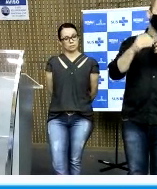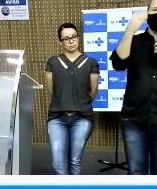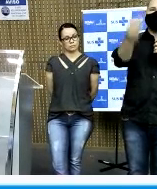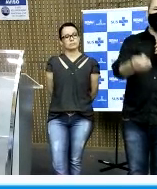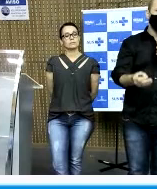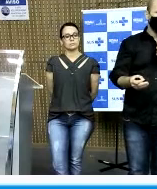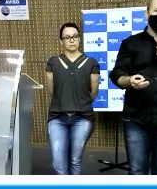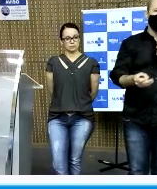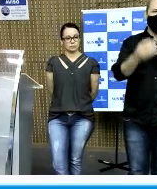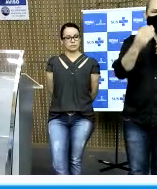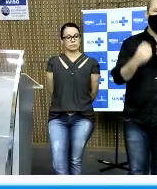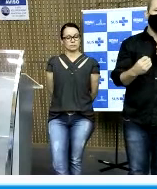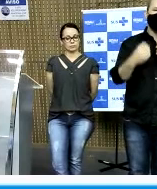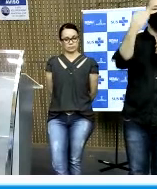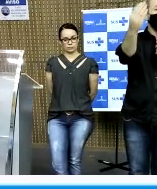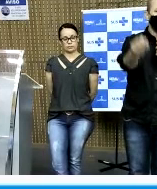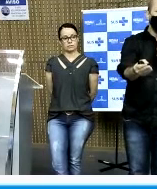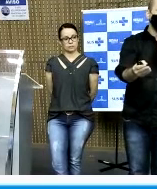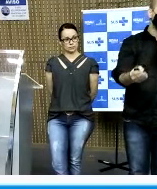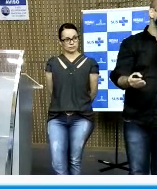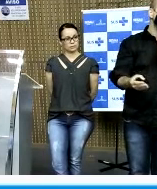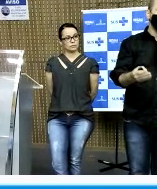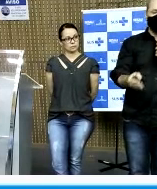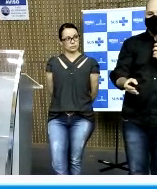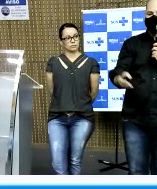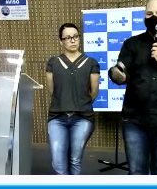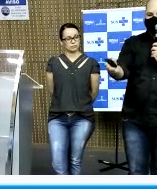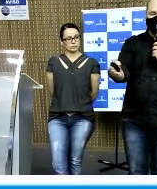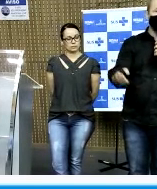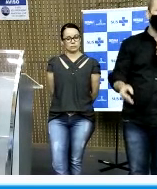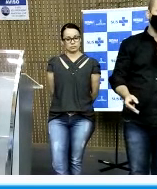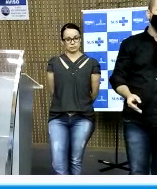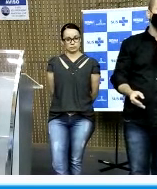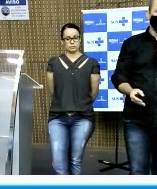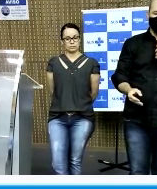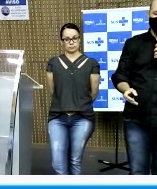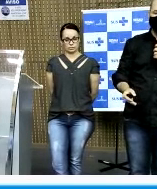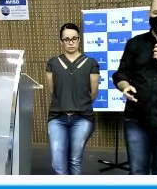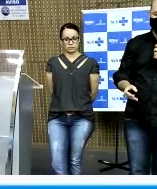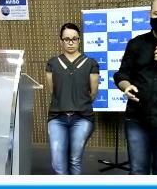exclusividade de dispensação de medicamentos, recebe receita e dispensa. Então, não existe a consulta farmacêutica, devido a isso, o nosso número é zerado,